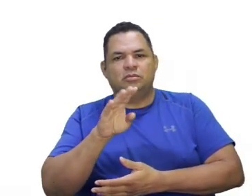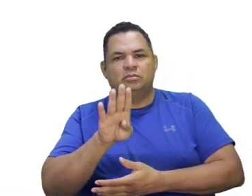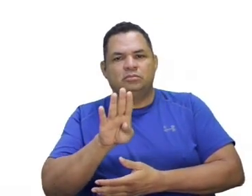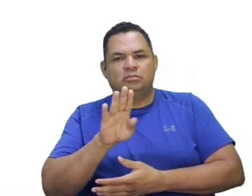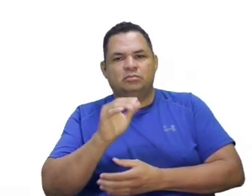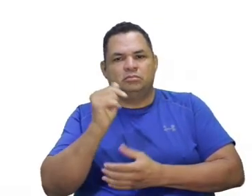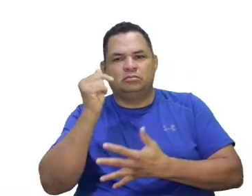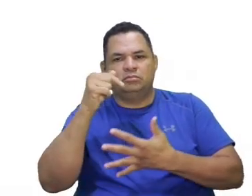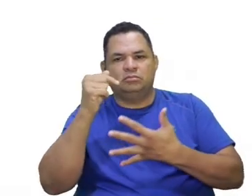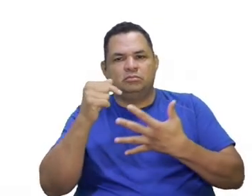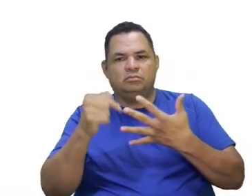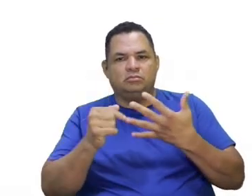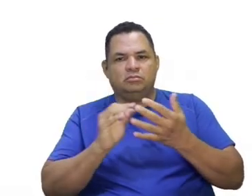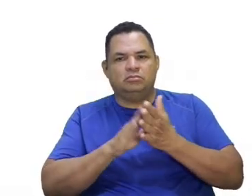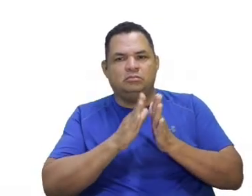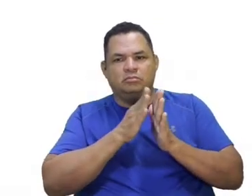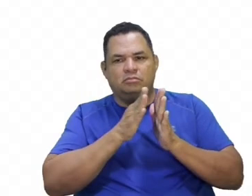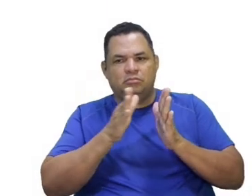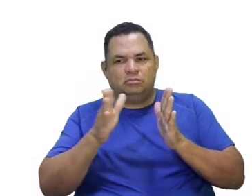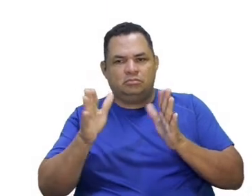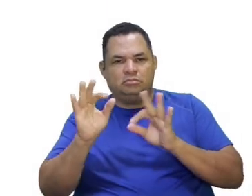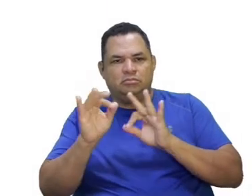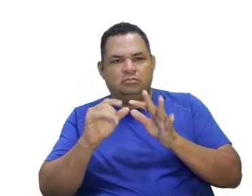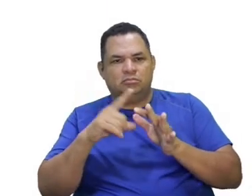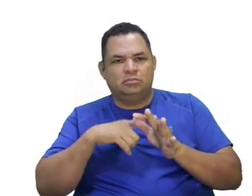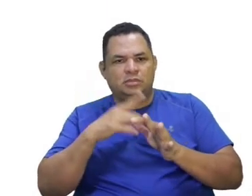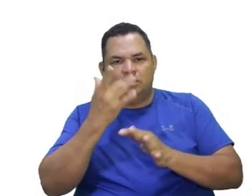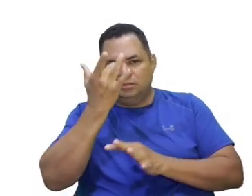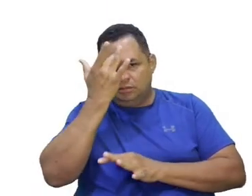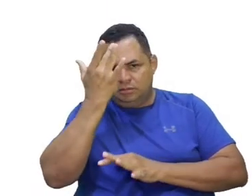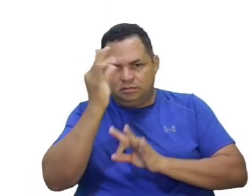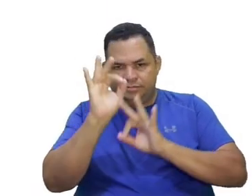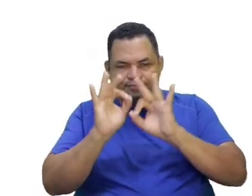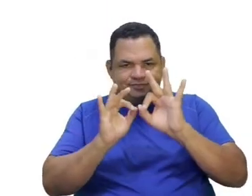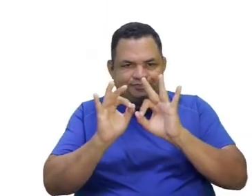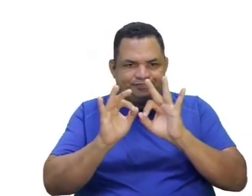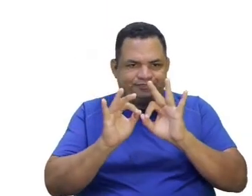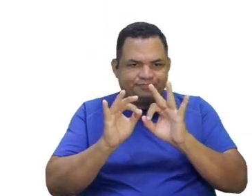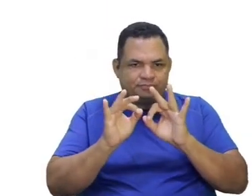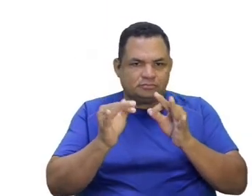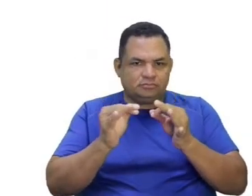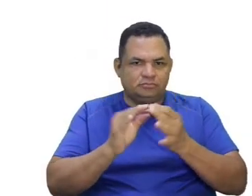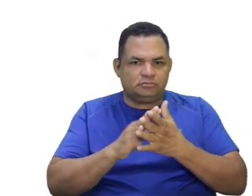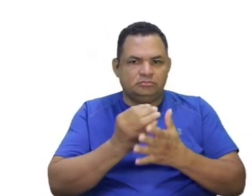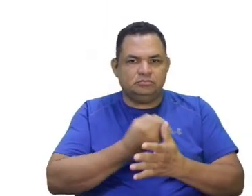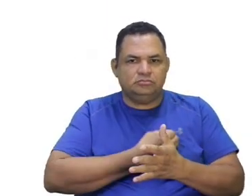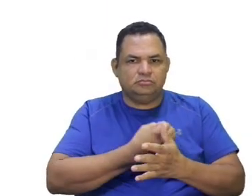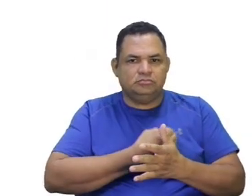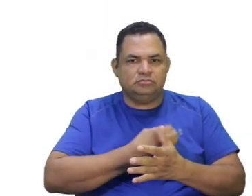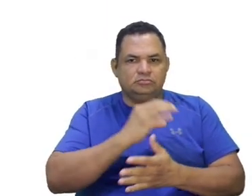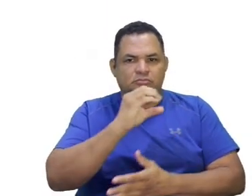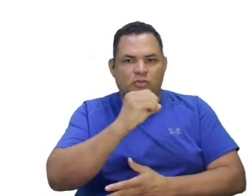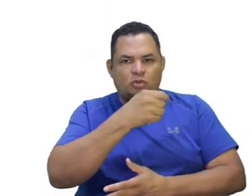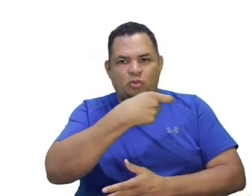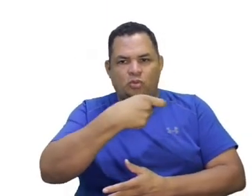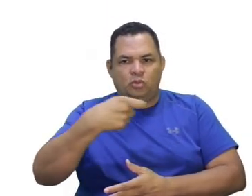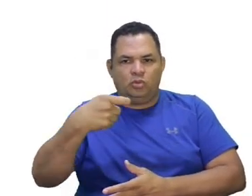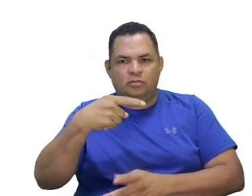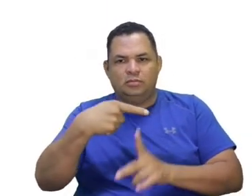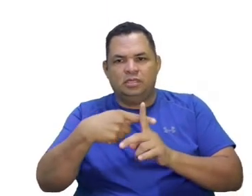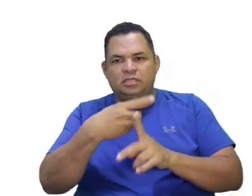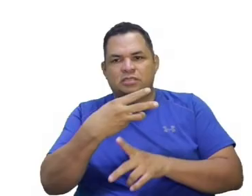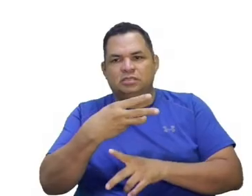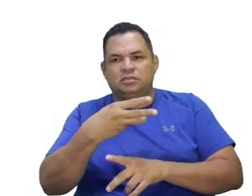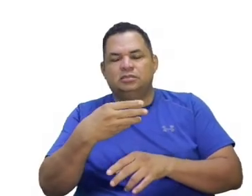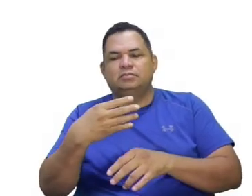são da classificação periódica têm grande facilidade para atuar com números de oxidação mais